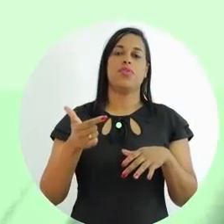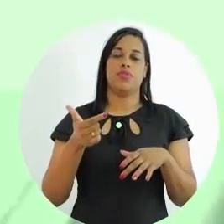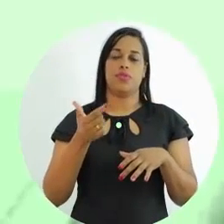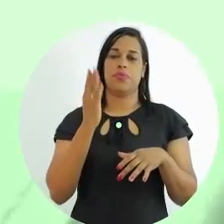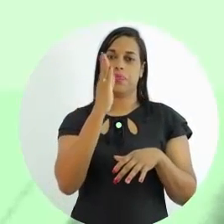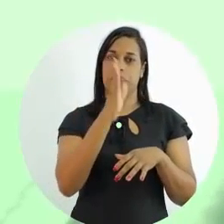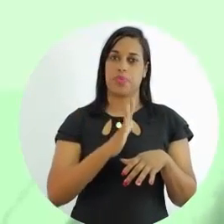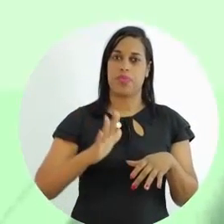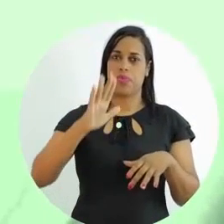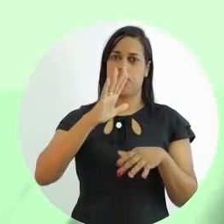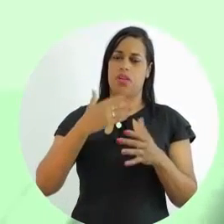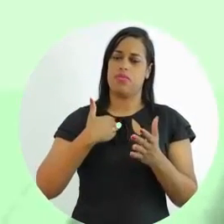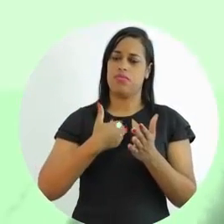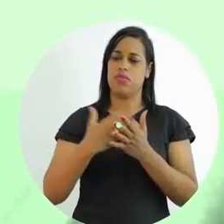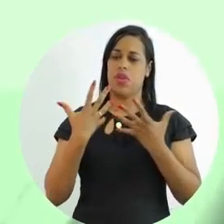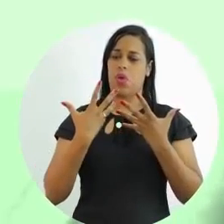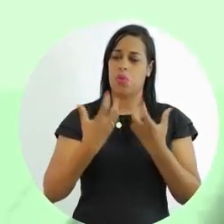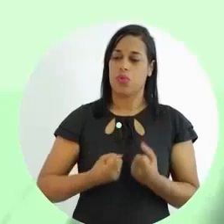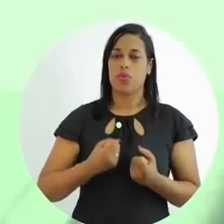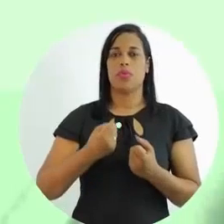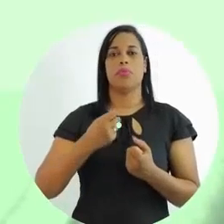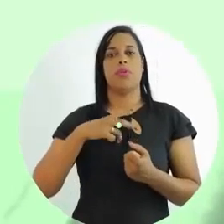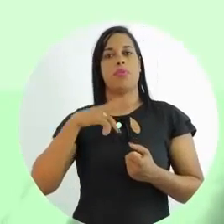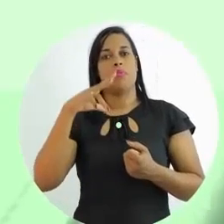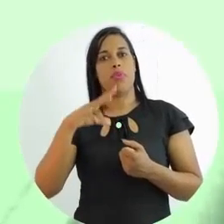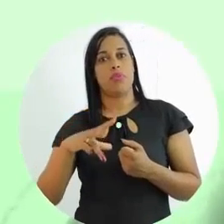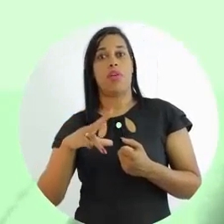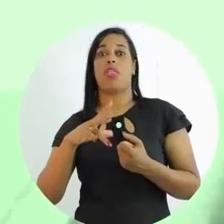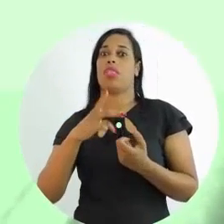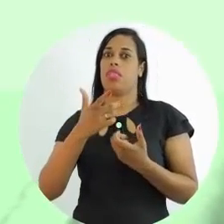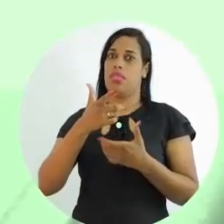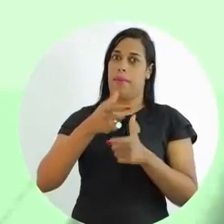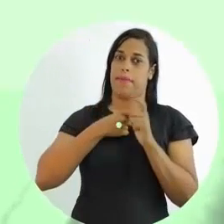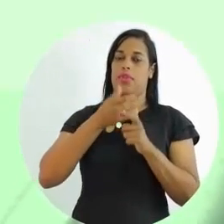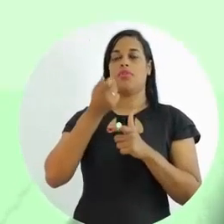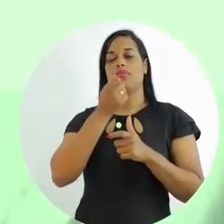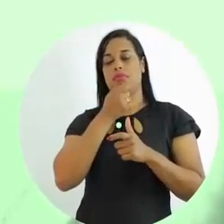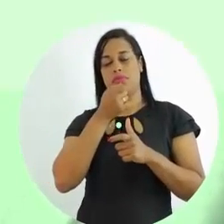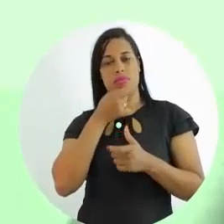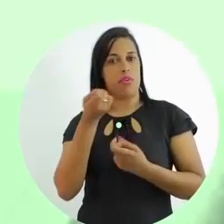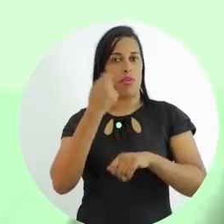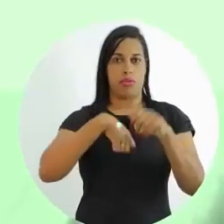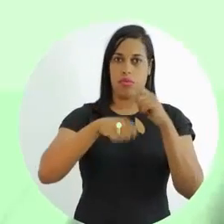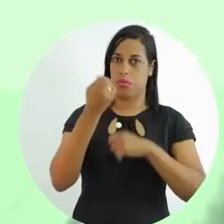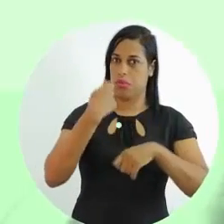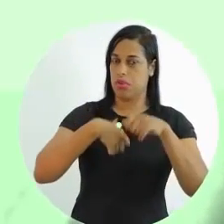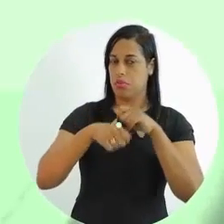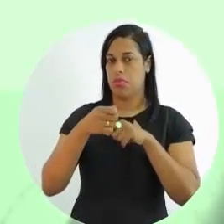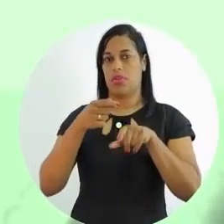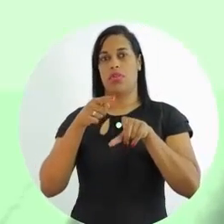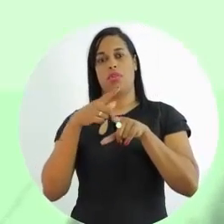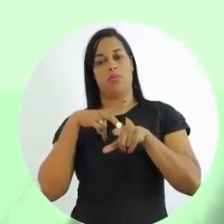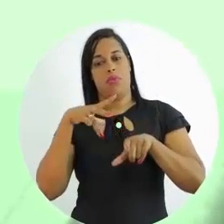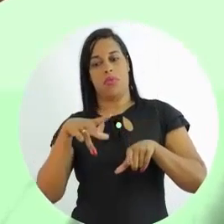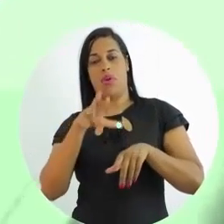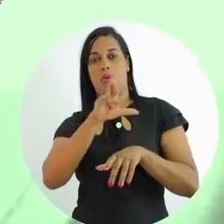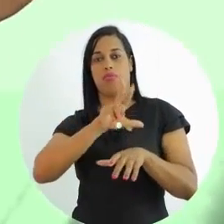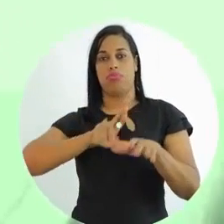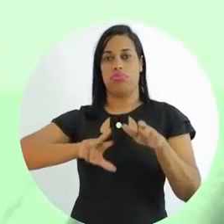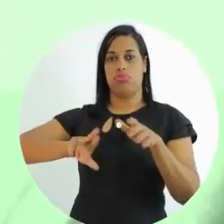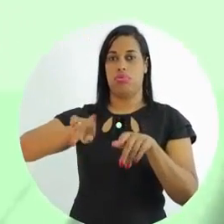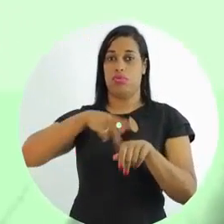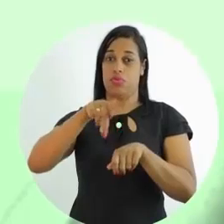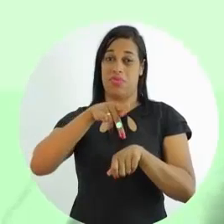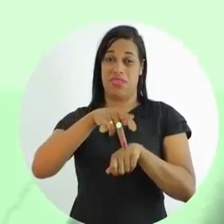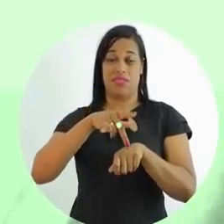ter autonomia em relação a Portugal, ainda que dependência econômica com outros países e até mesmo Portugal, por conta de toda a